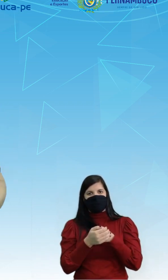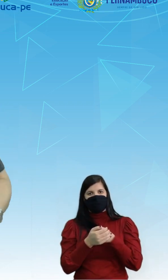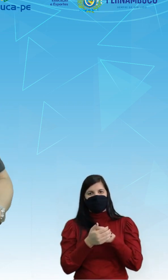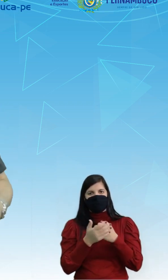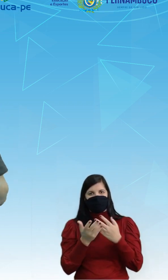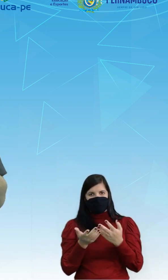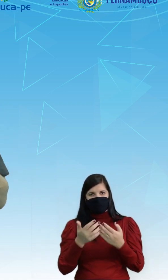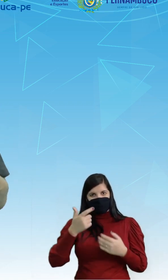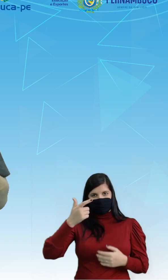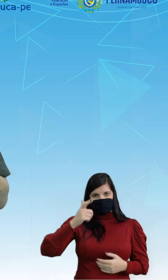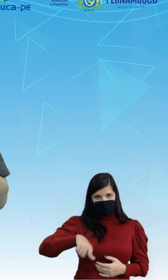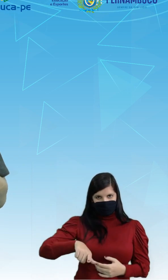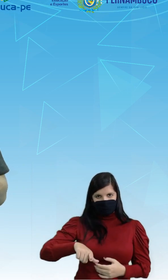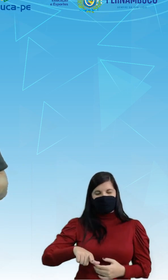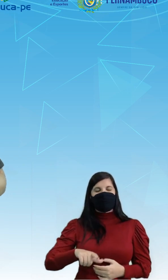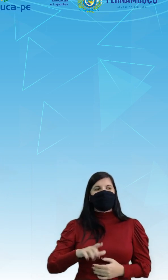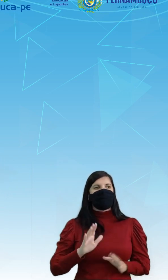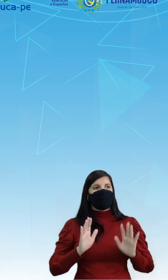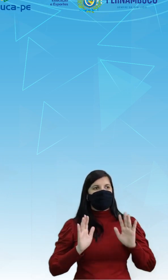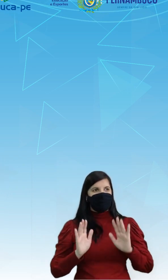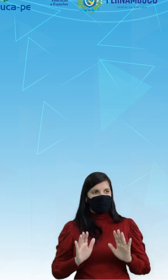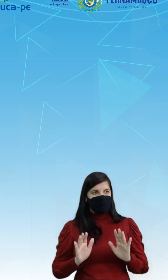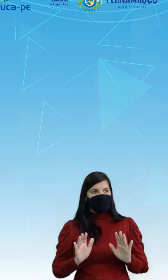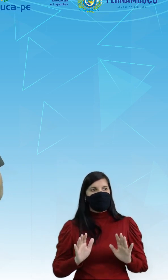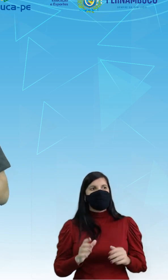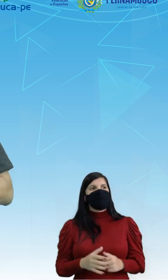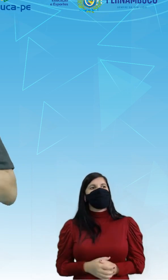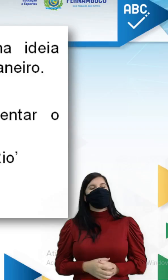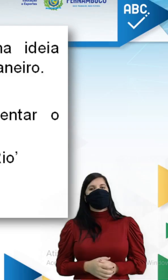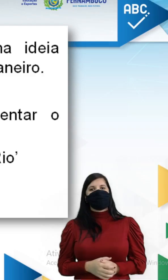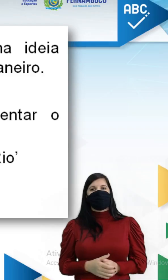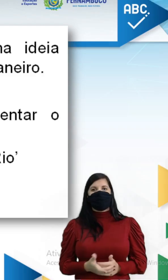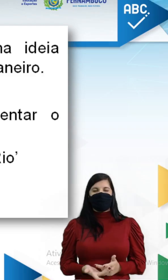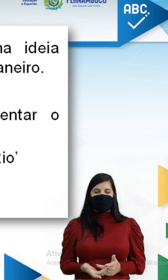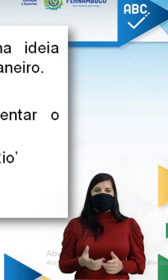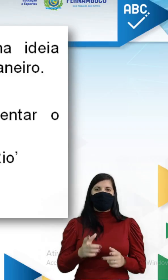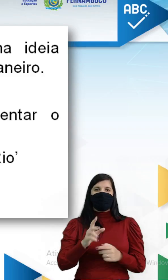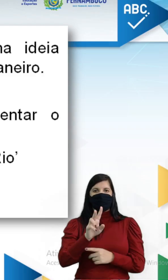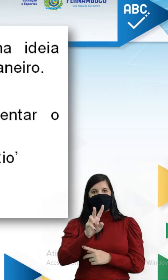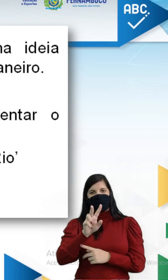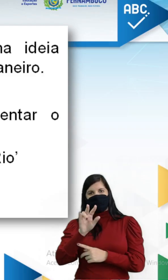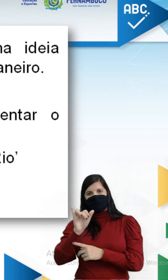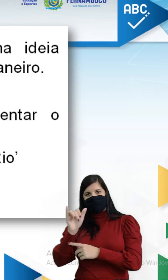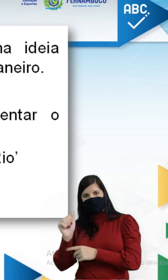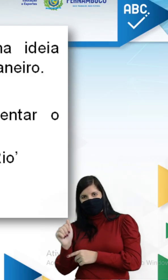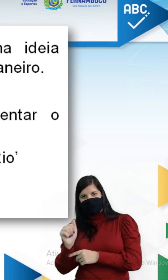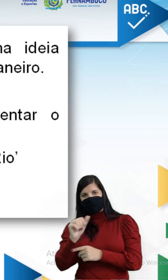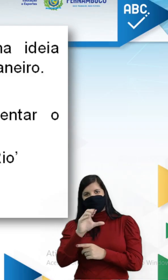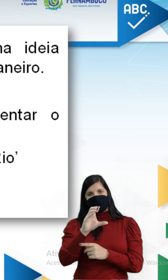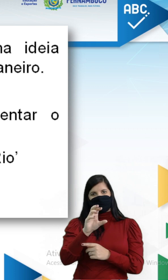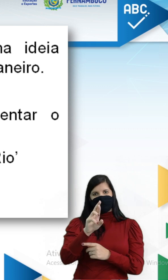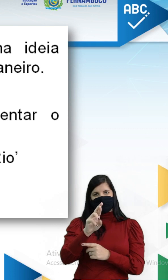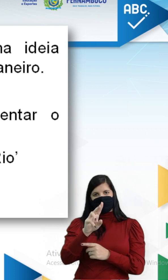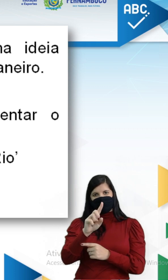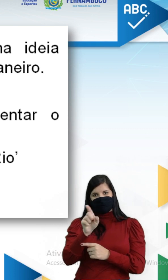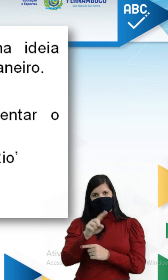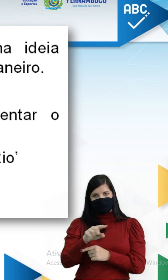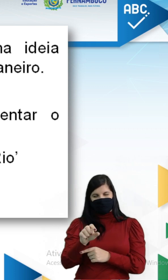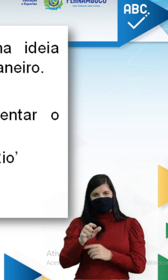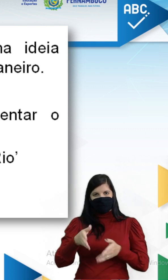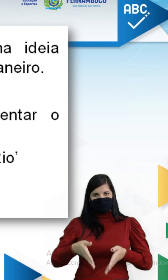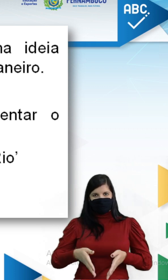Então, repetindo, como há na tela, a palavra via crucis, para quem não sabe, significa caminho